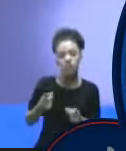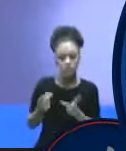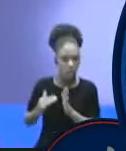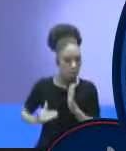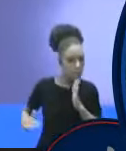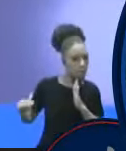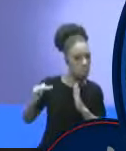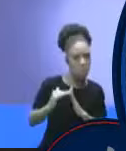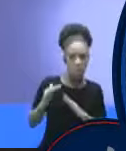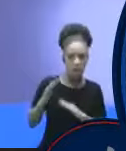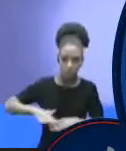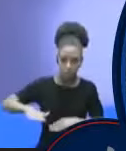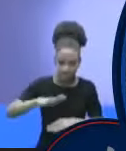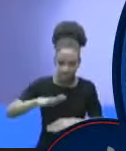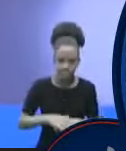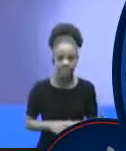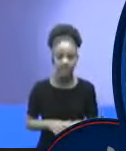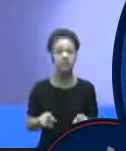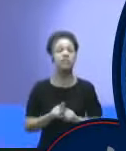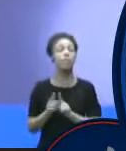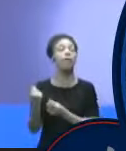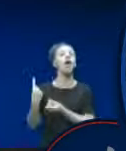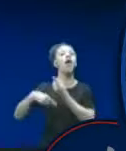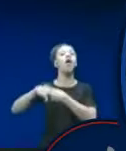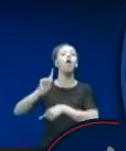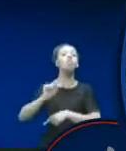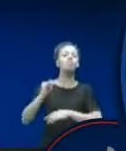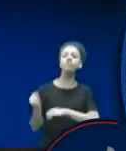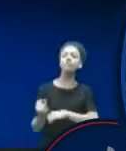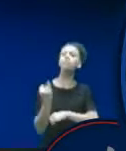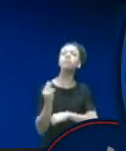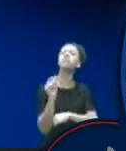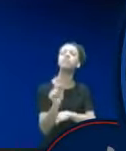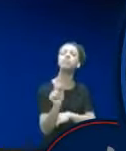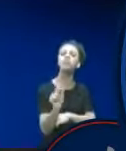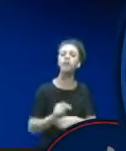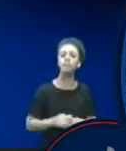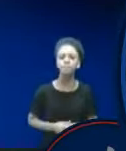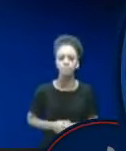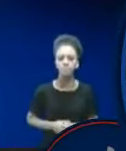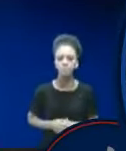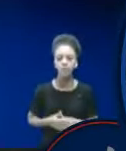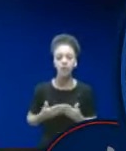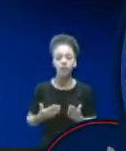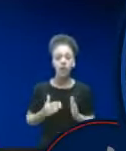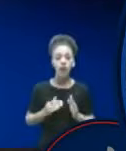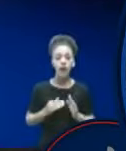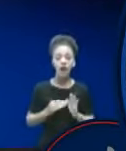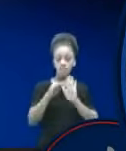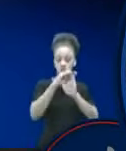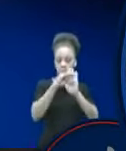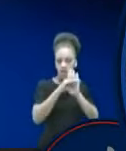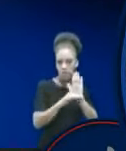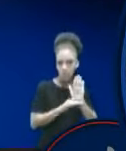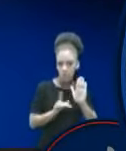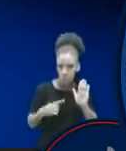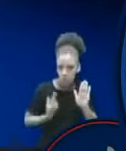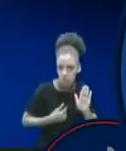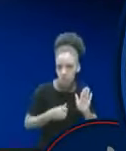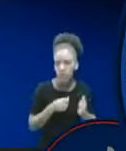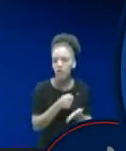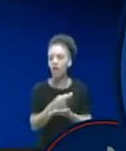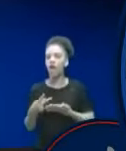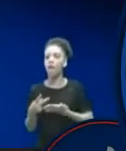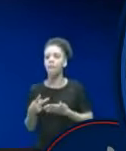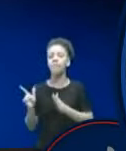do mercado. Outra evolução muito importante foi a classificação dos nossos apps